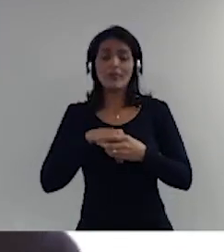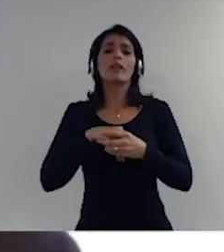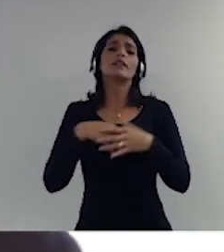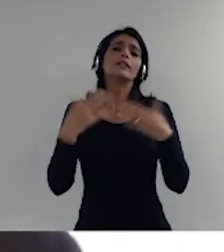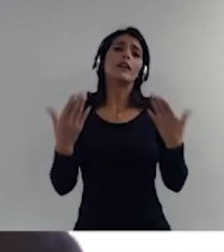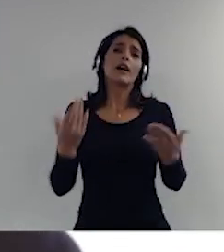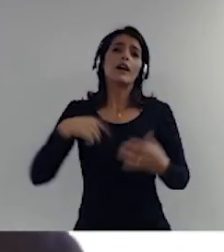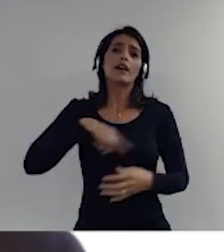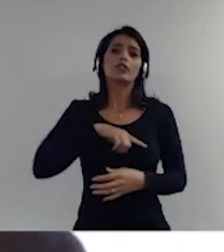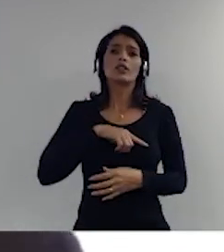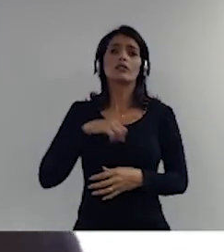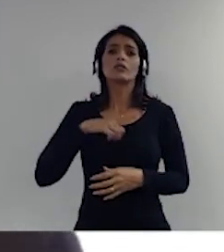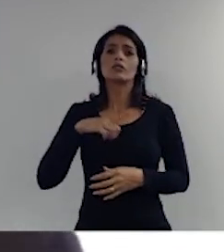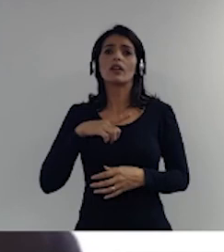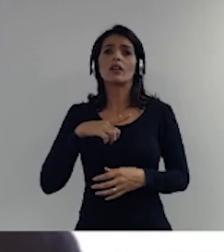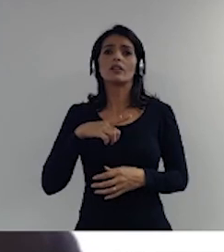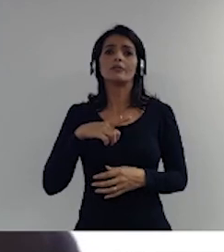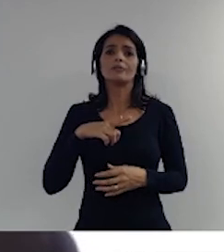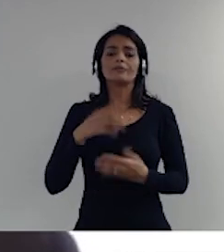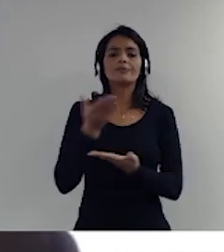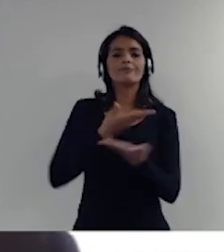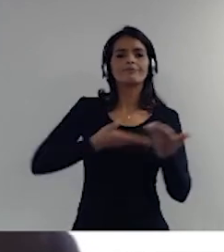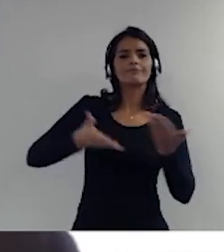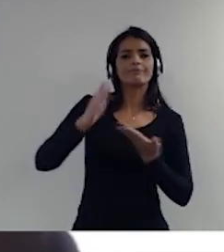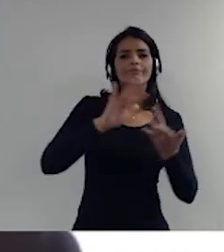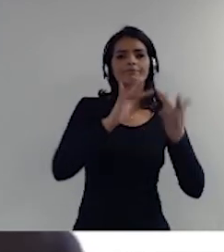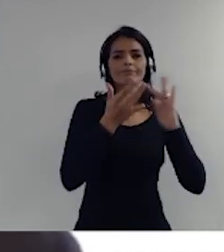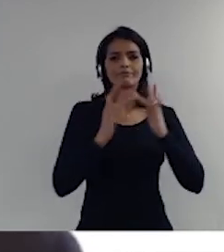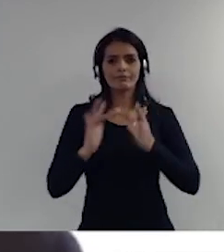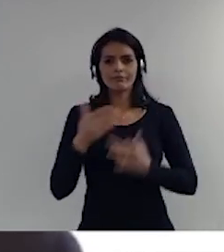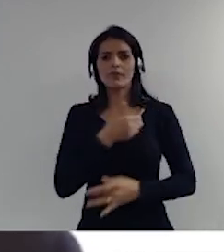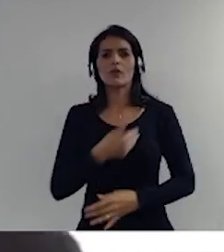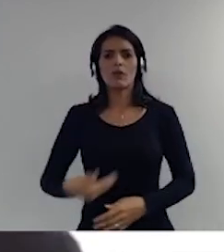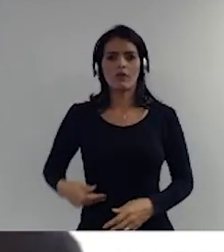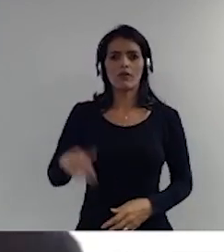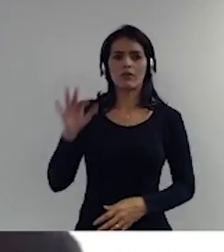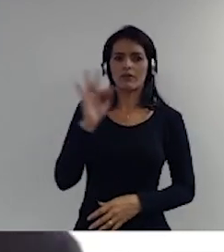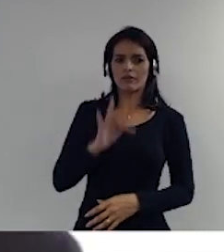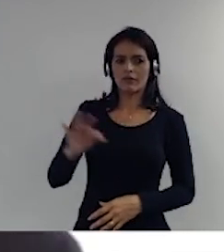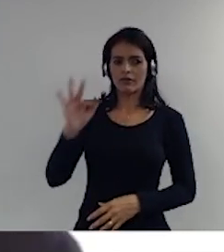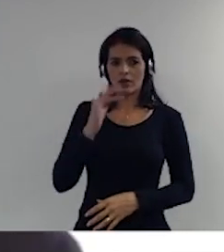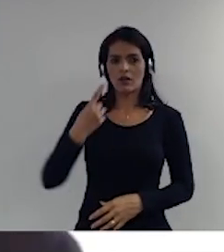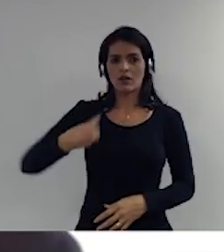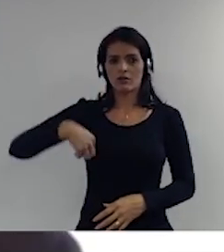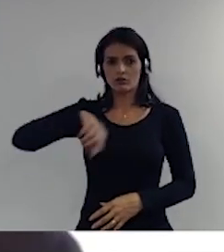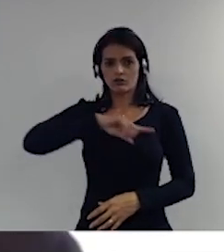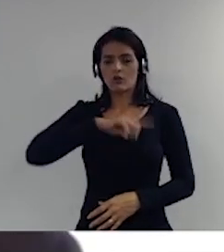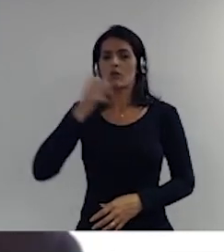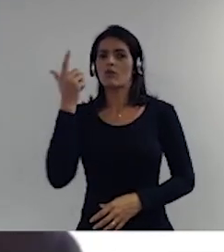nós, em interação com o governo federal, nós